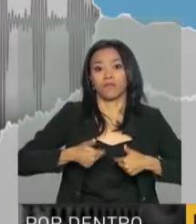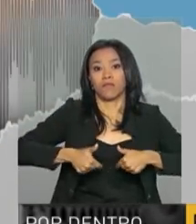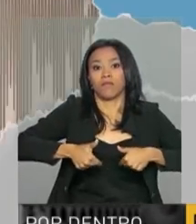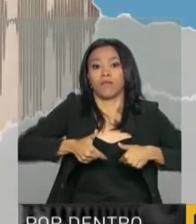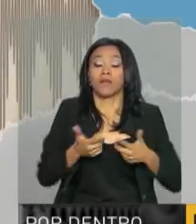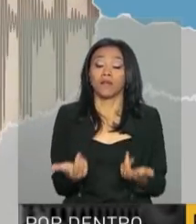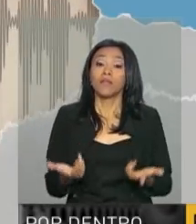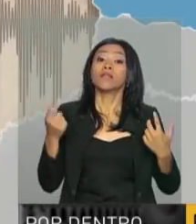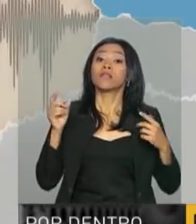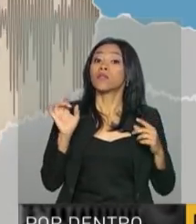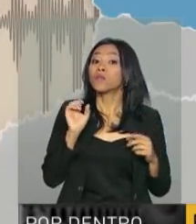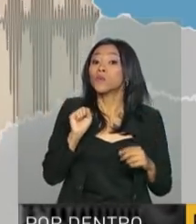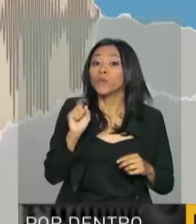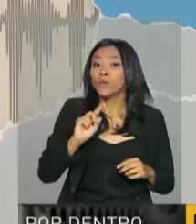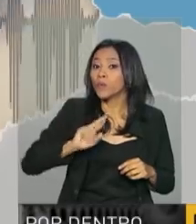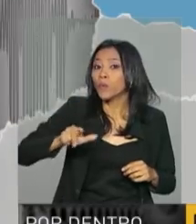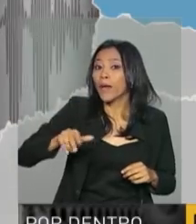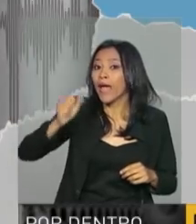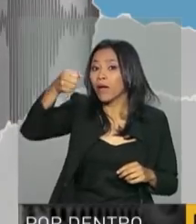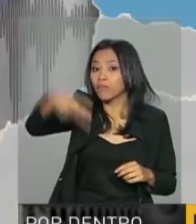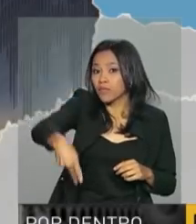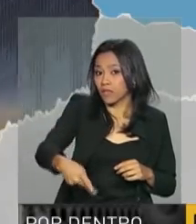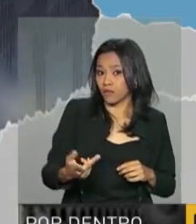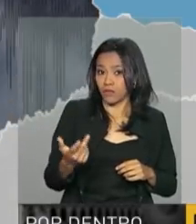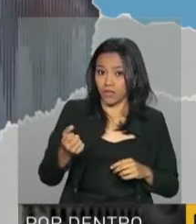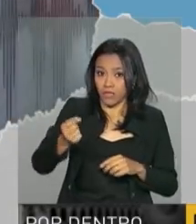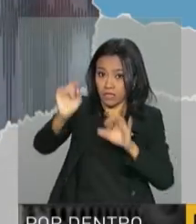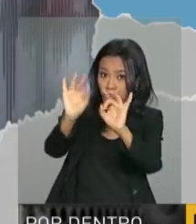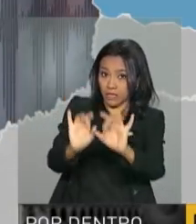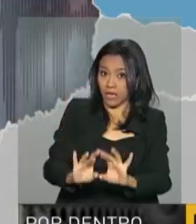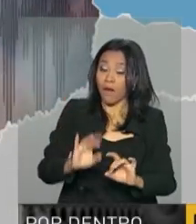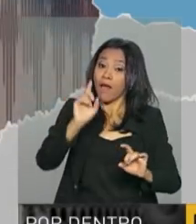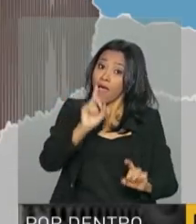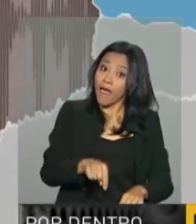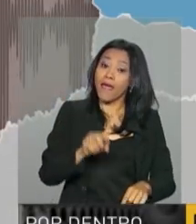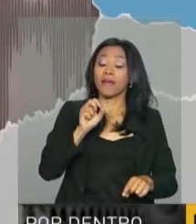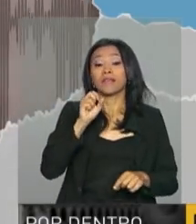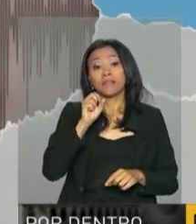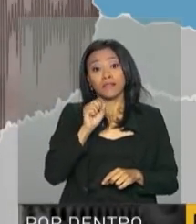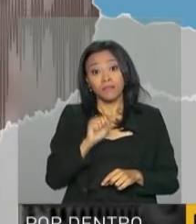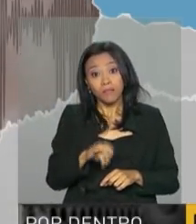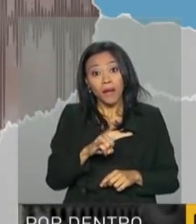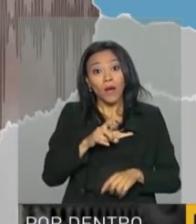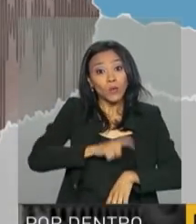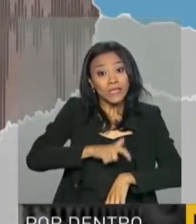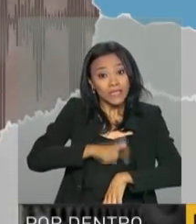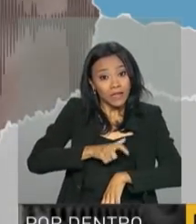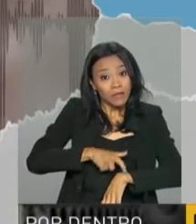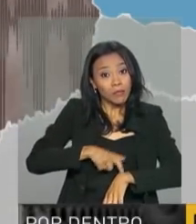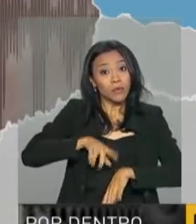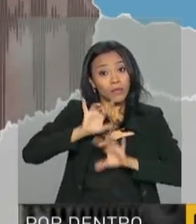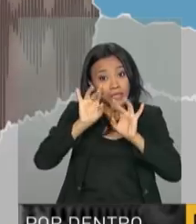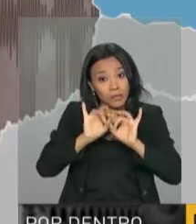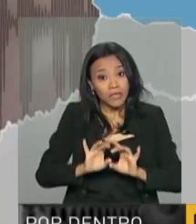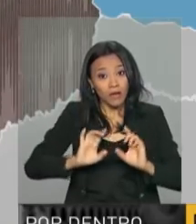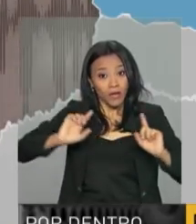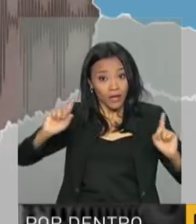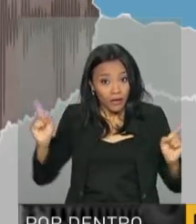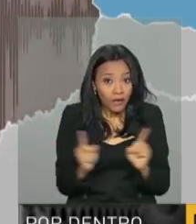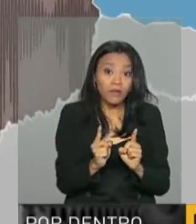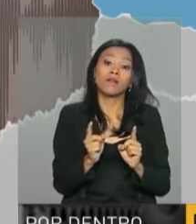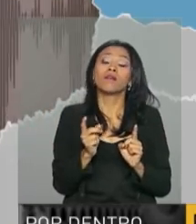se trata de aposentadoria especial, mas apenas da possibilidade de converter o tempo especial em tempo